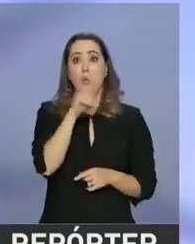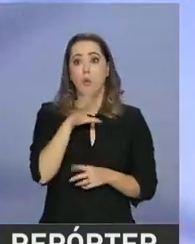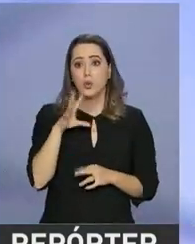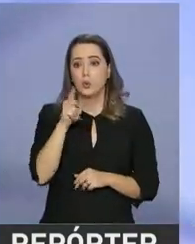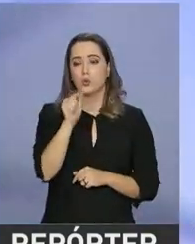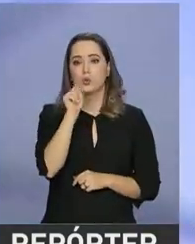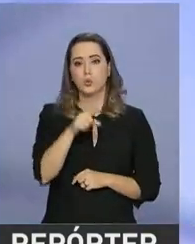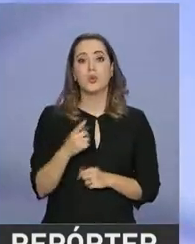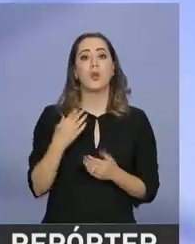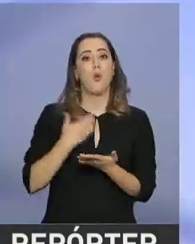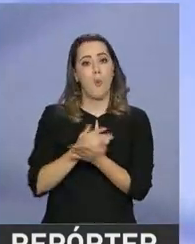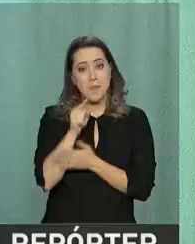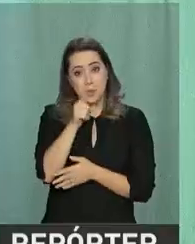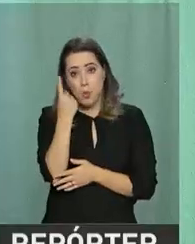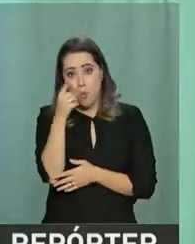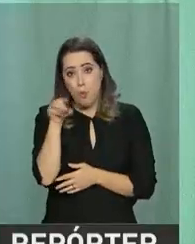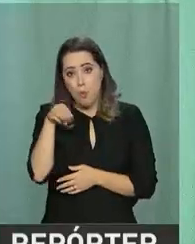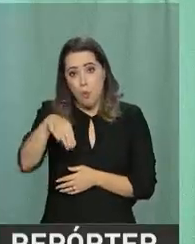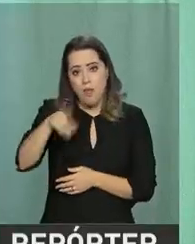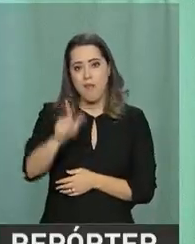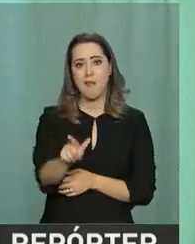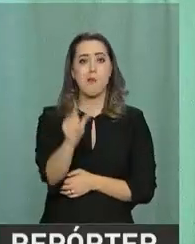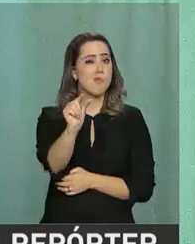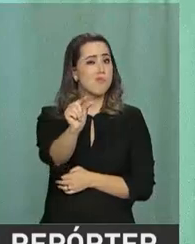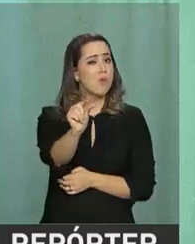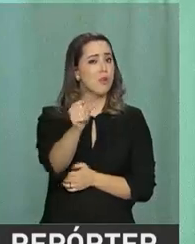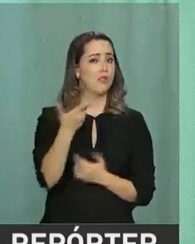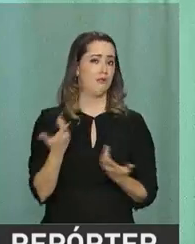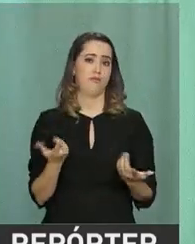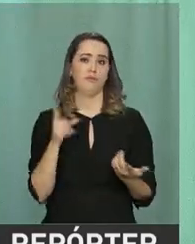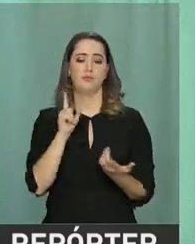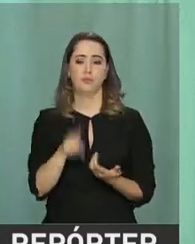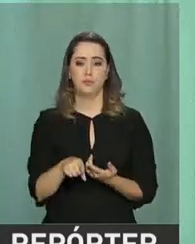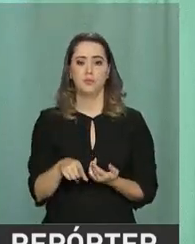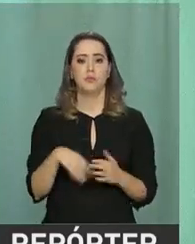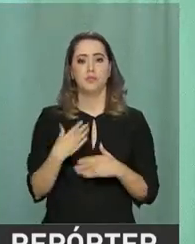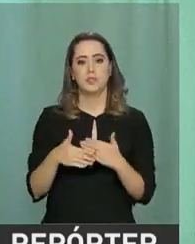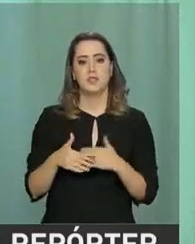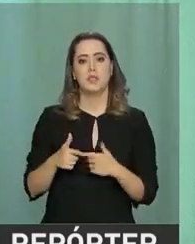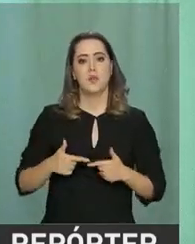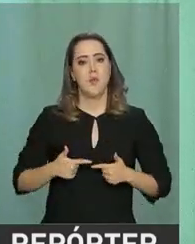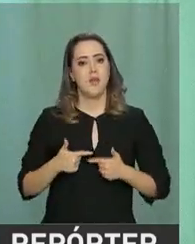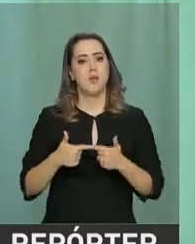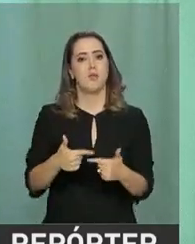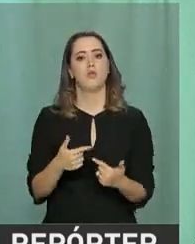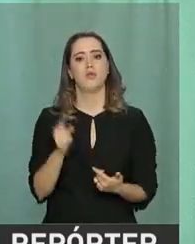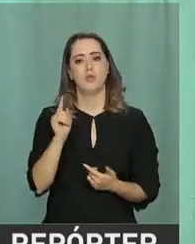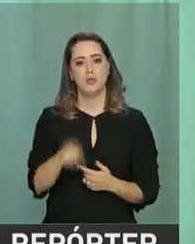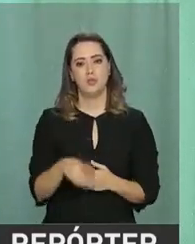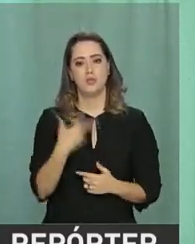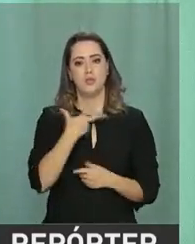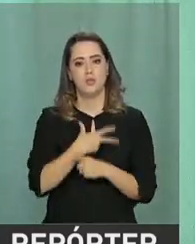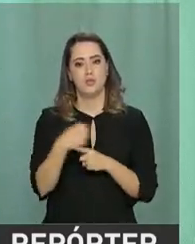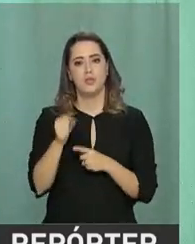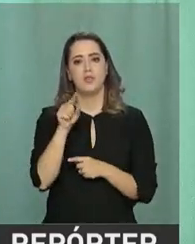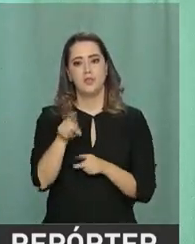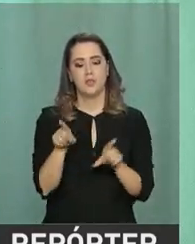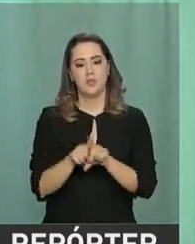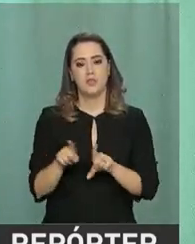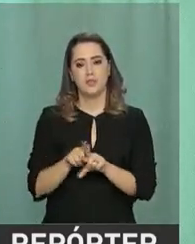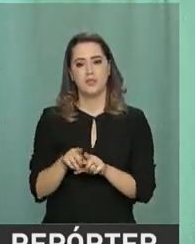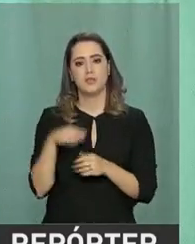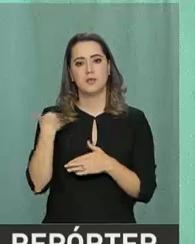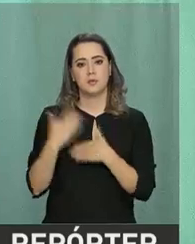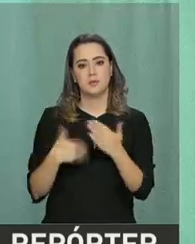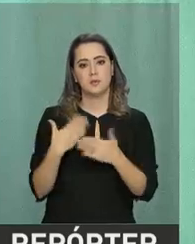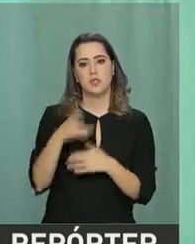filho começou com ml. Eu me sinto muito feliz, né? Porque uma luta para ele, né? Como se fosse uma vitória para ele também, ele tá